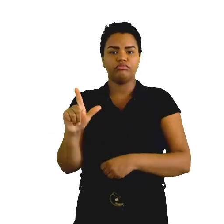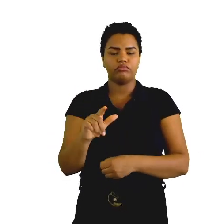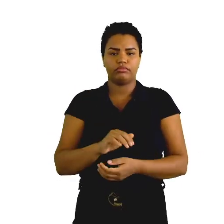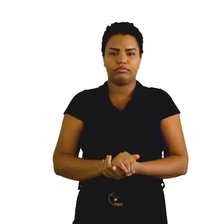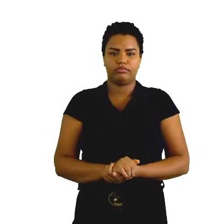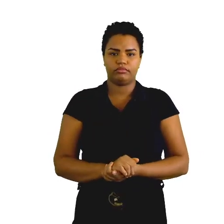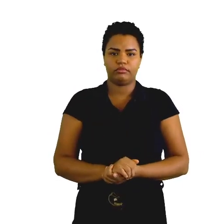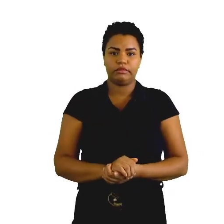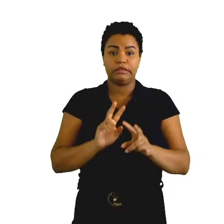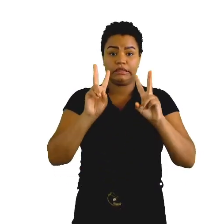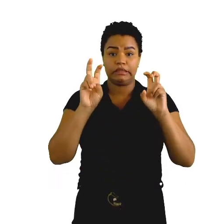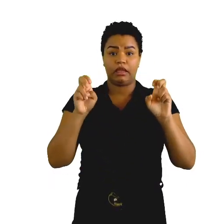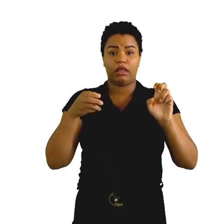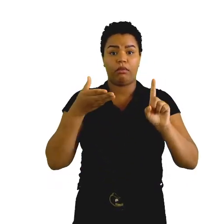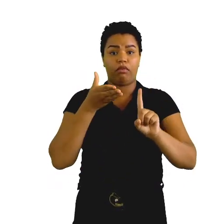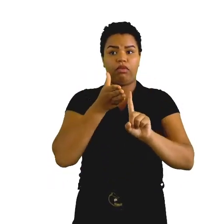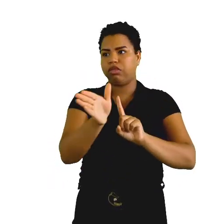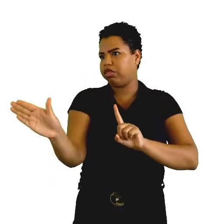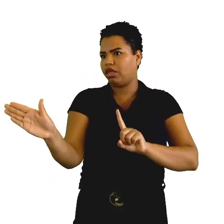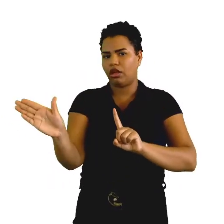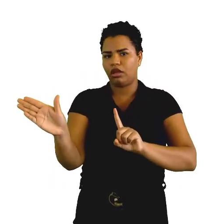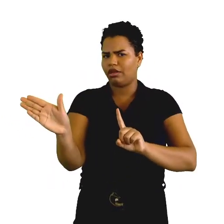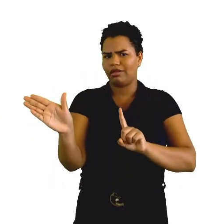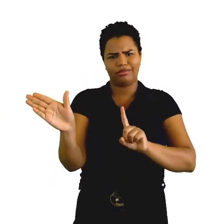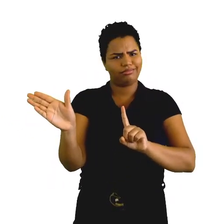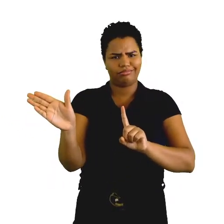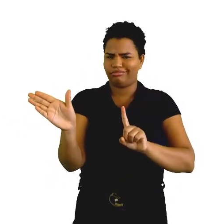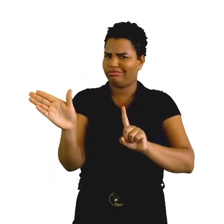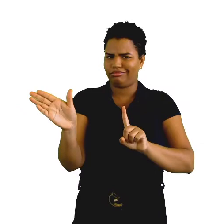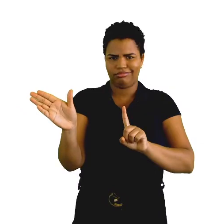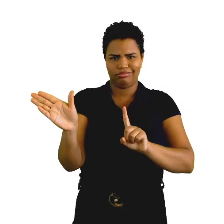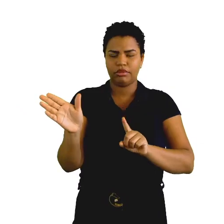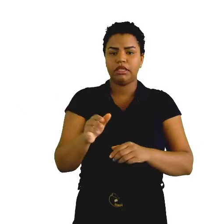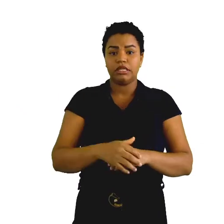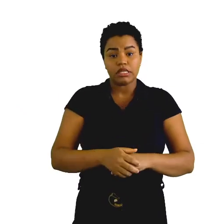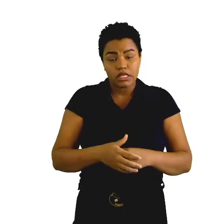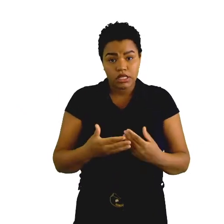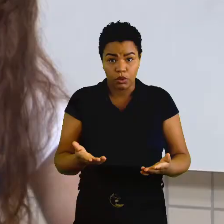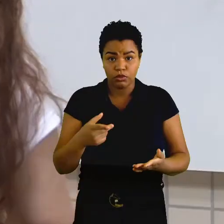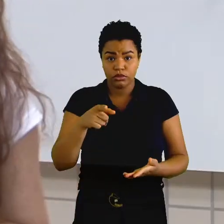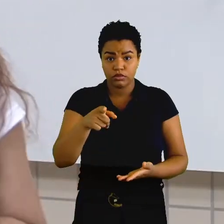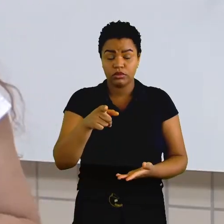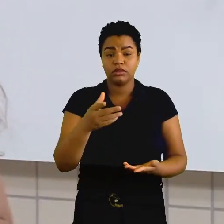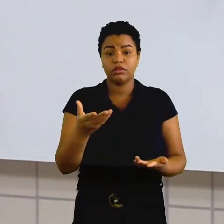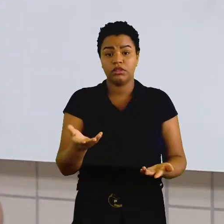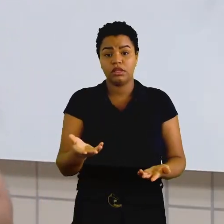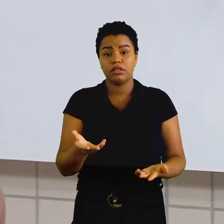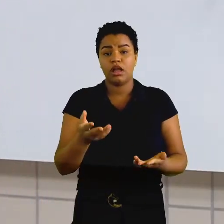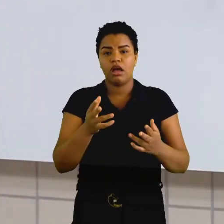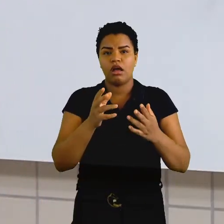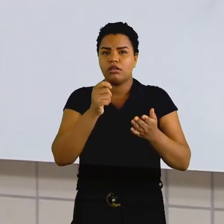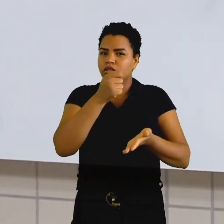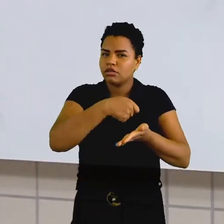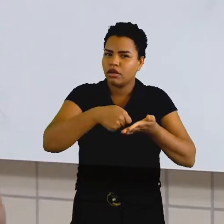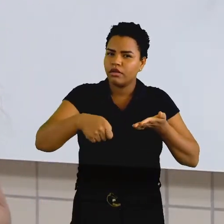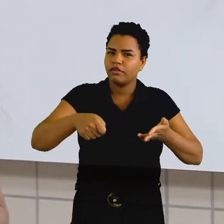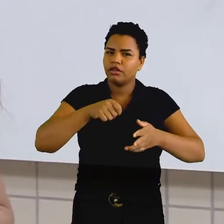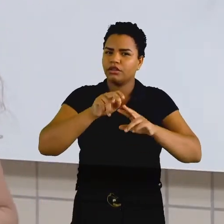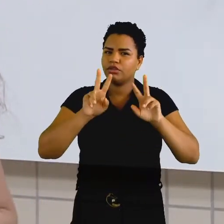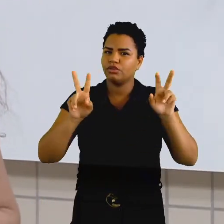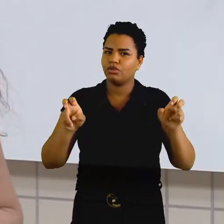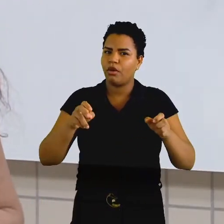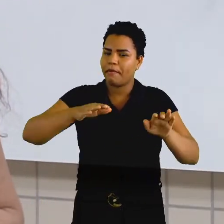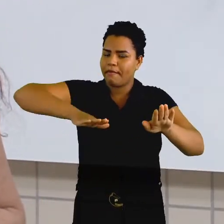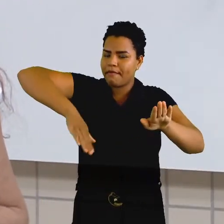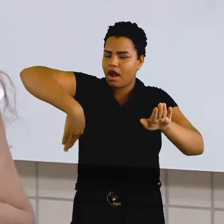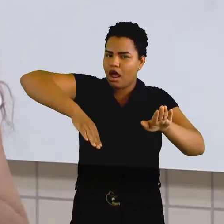do tema, do foco. Então, se você está falando sobre as praias de Palmas,